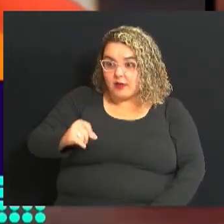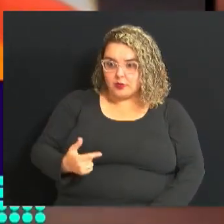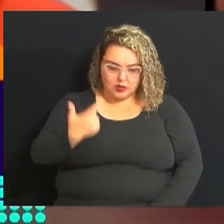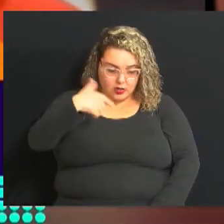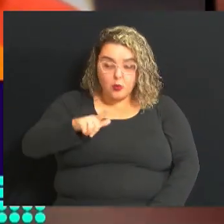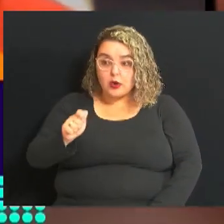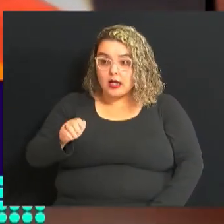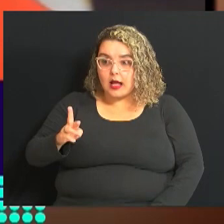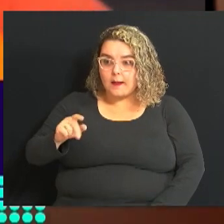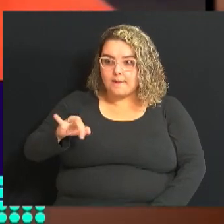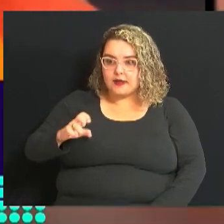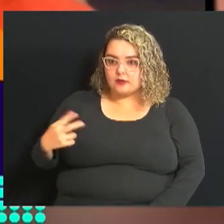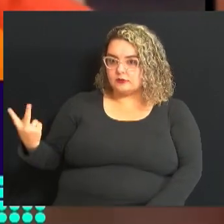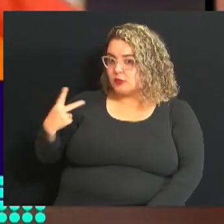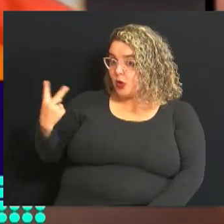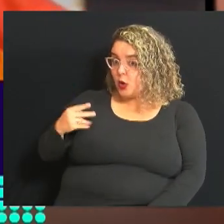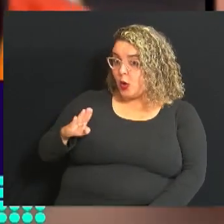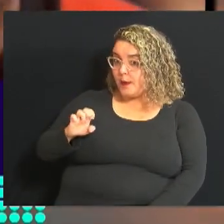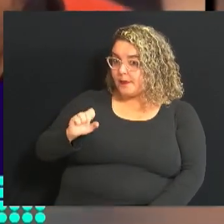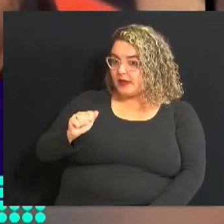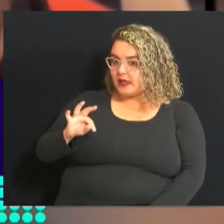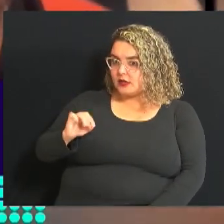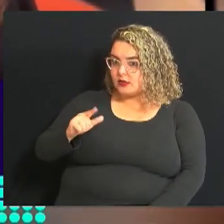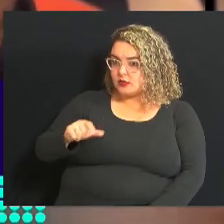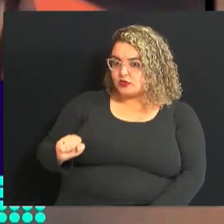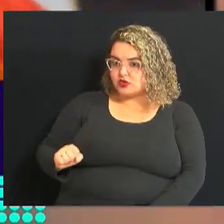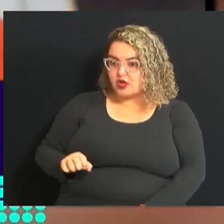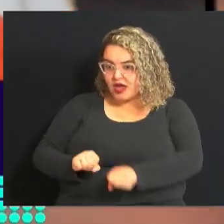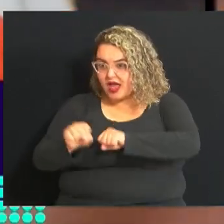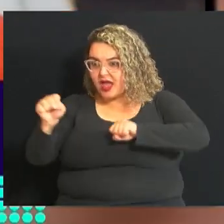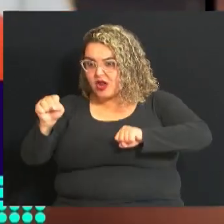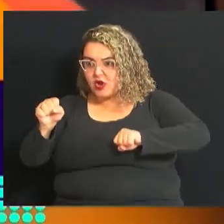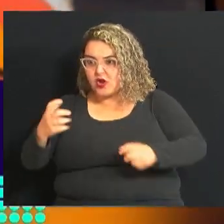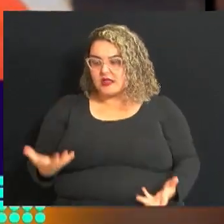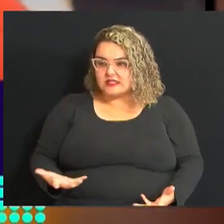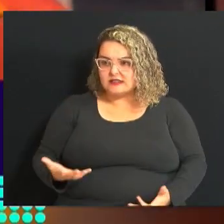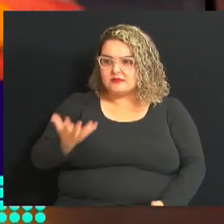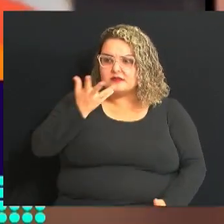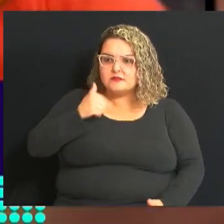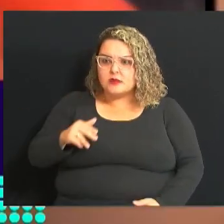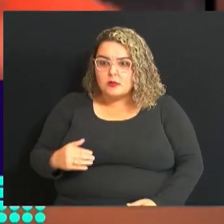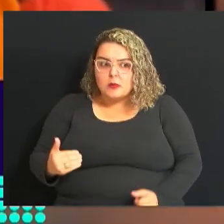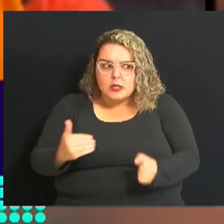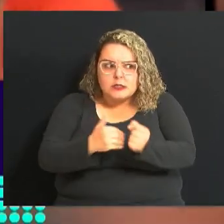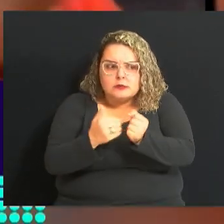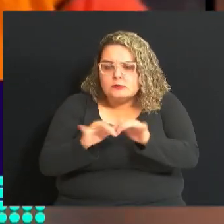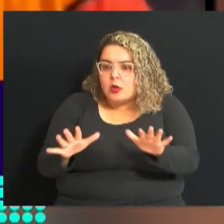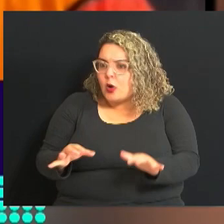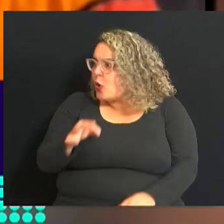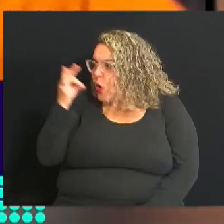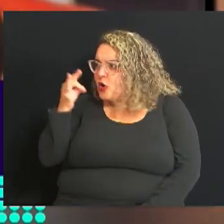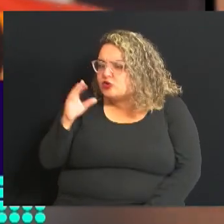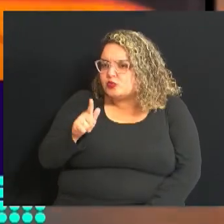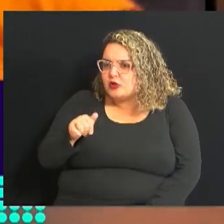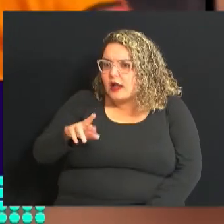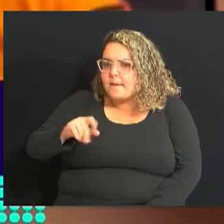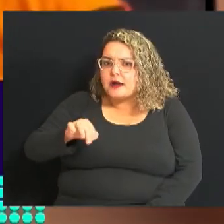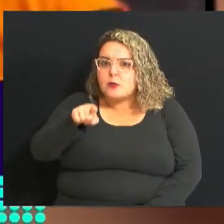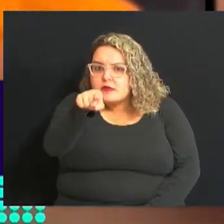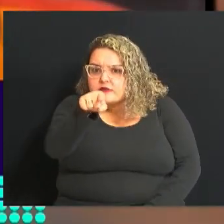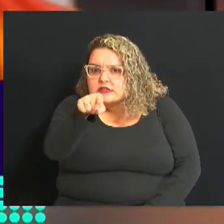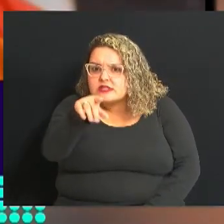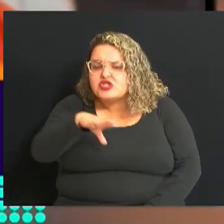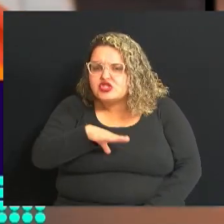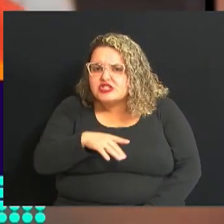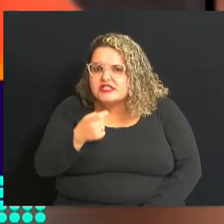e nós somos o Beatles para crianças. Temos que dar este recado antes de uma missão super ultra secreta. Ótimo, Gabriel, nosso recado é para você aí de